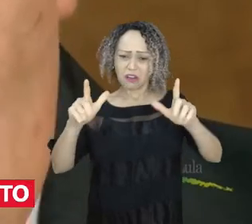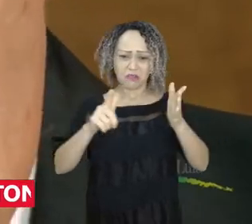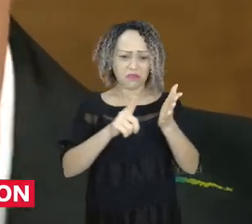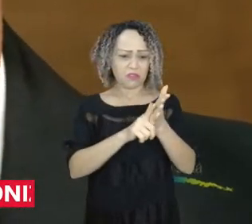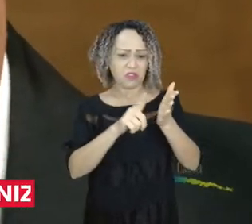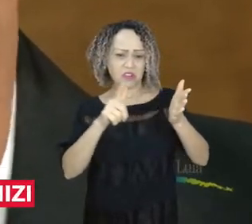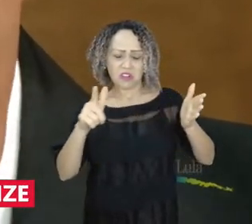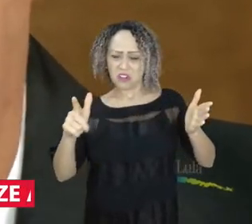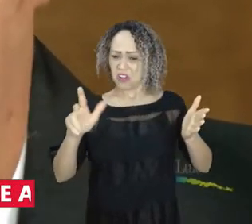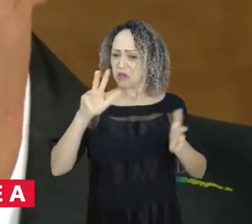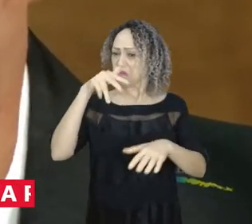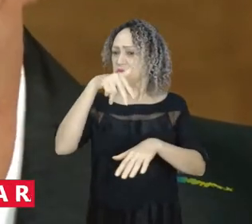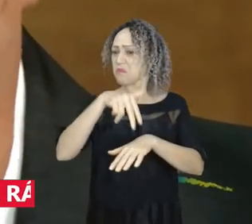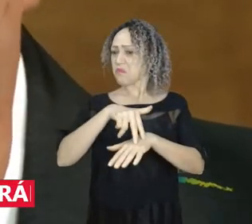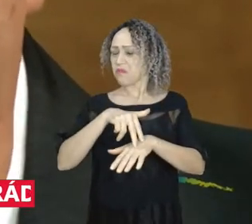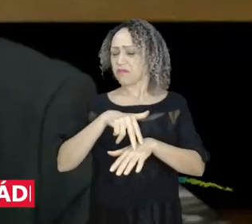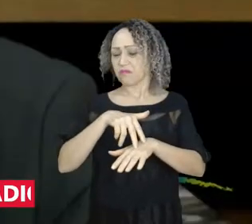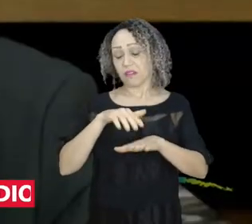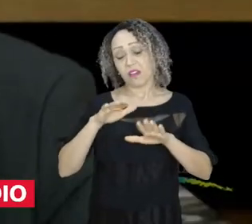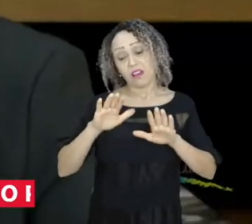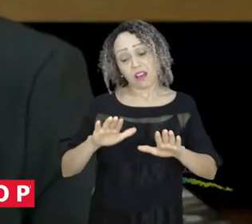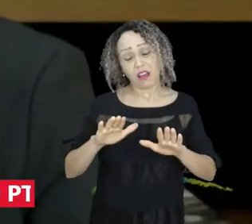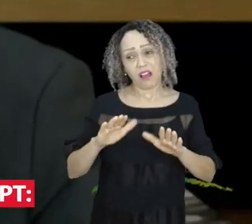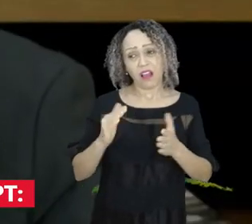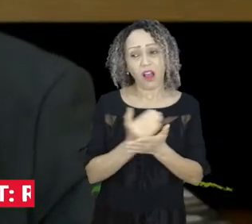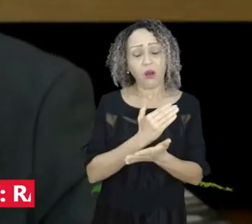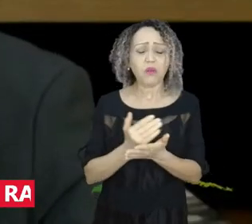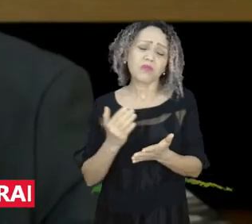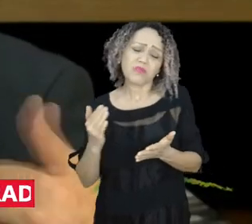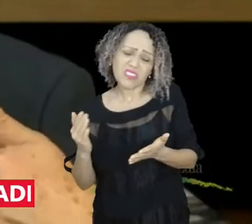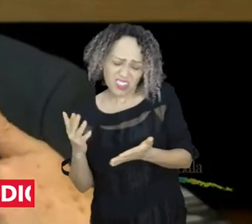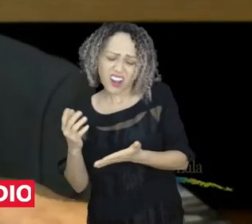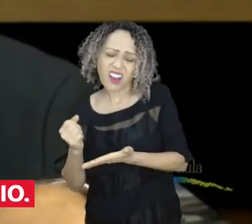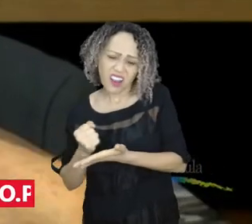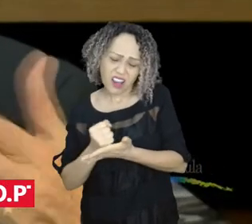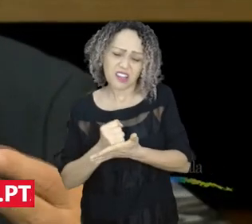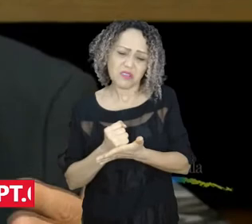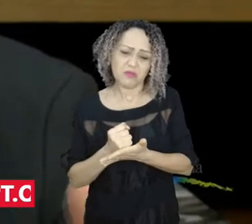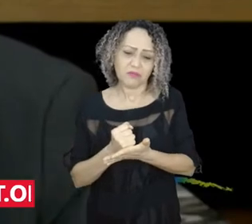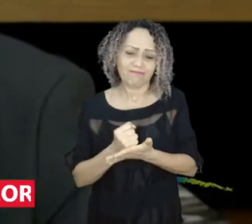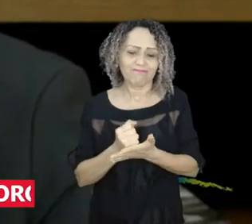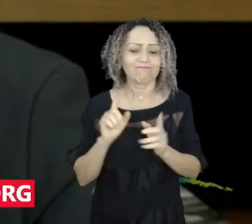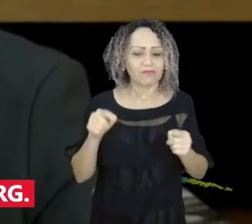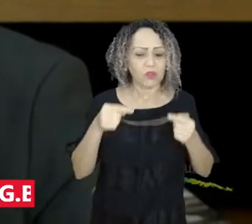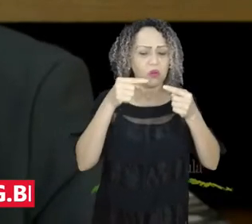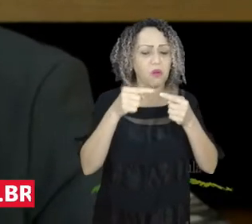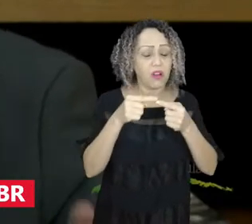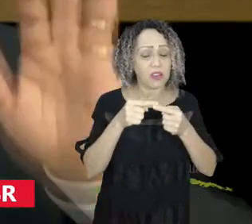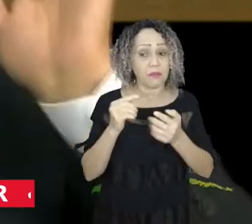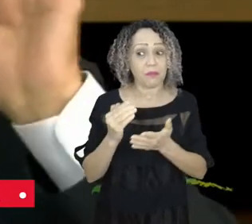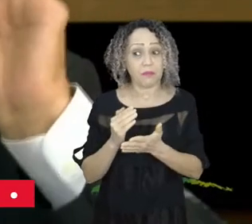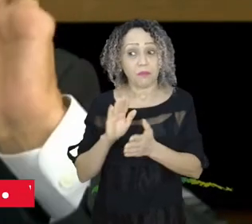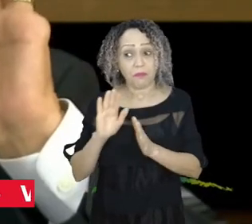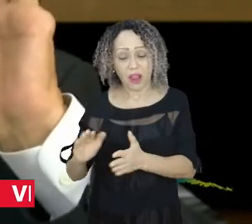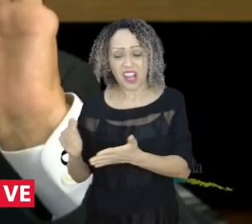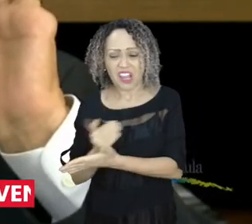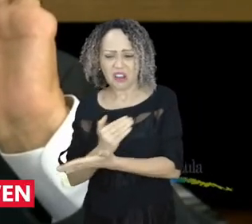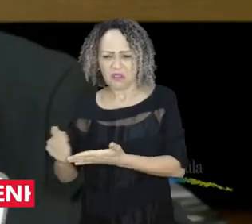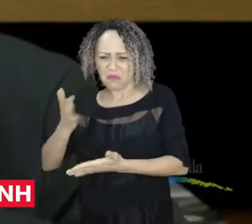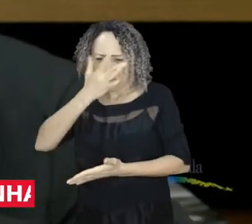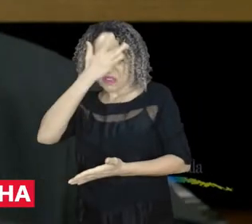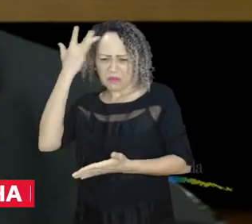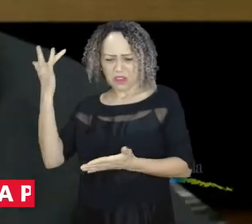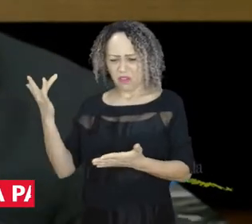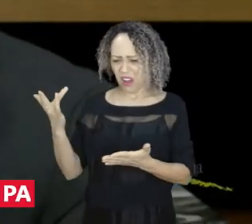escrevendo, alguns já estão até a favor agora, mas escrevendo de forma negativa contra esse programa, era para a gente ter